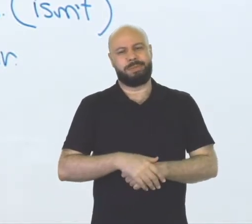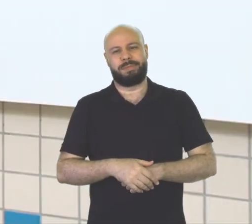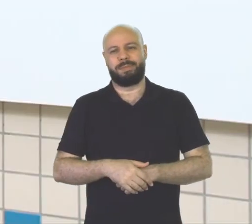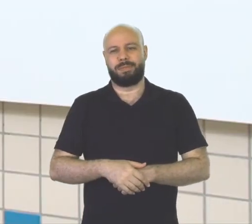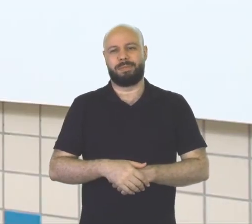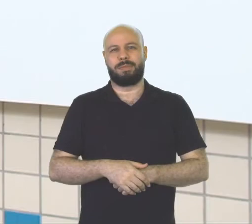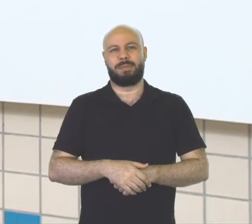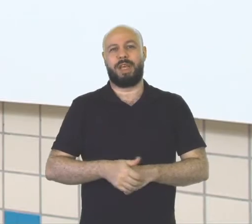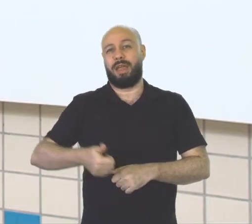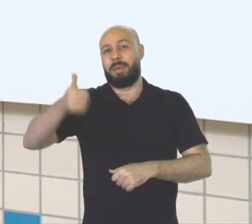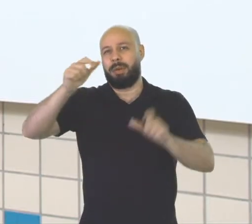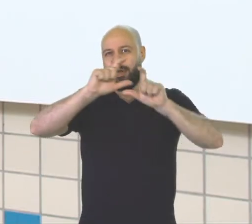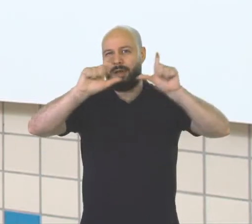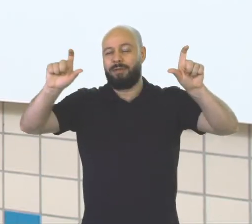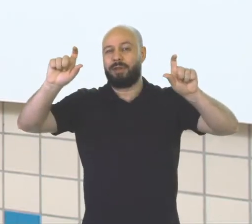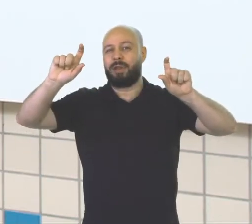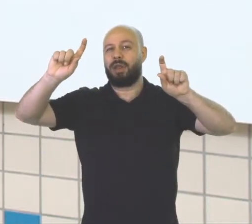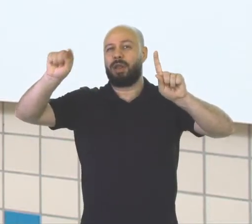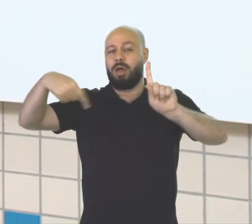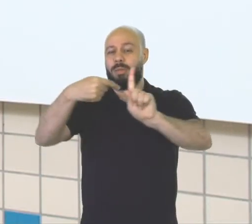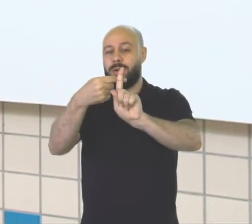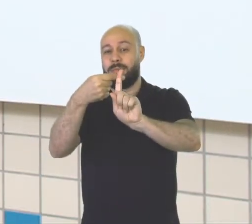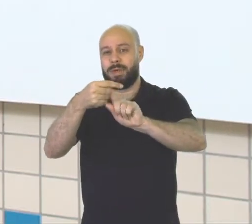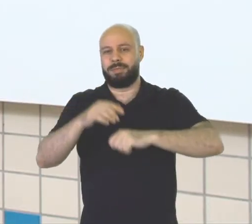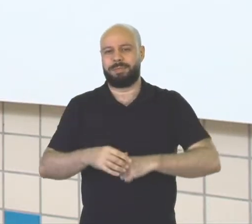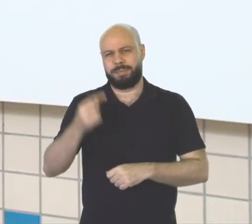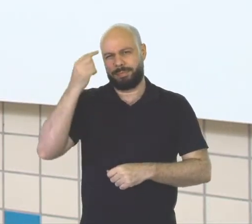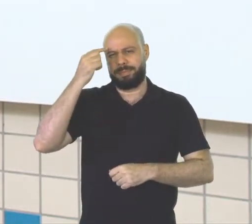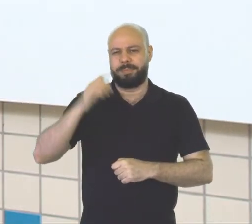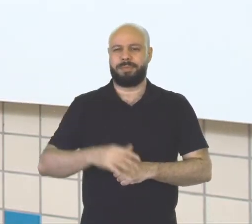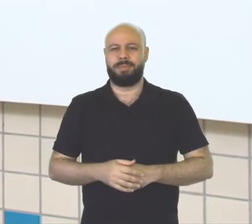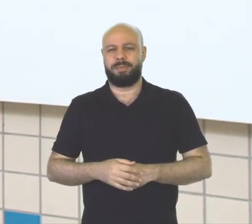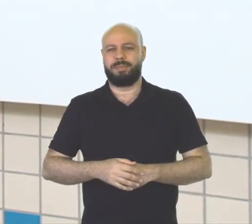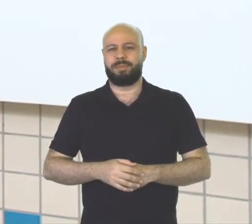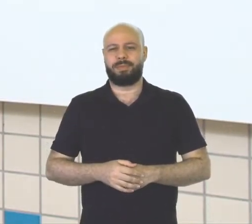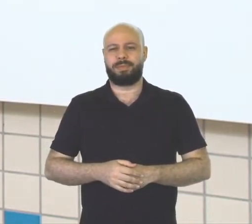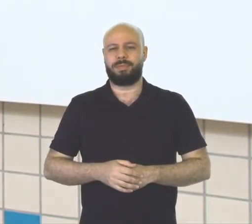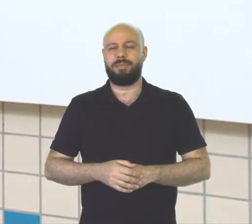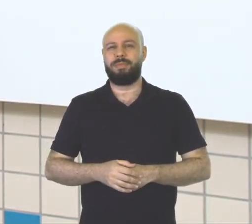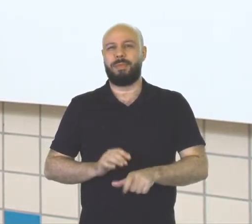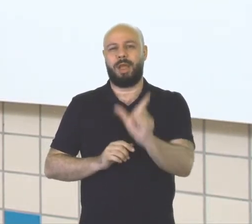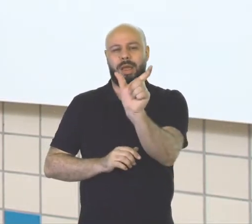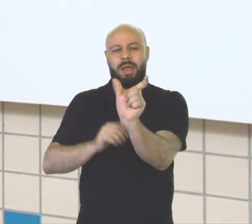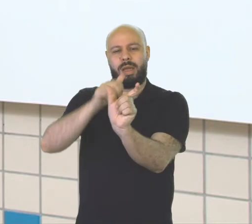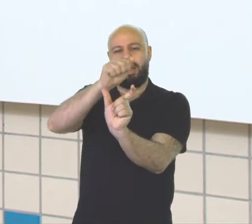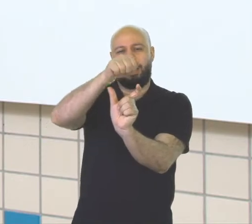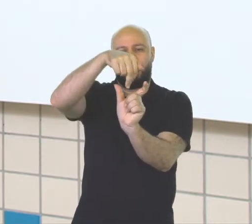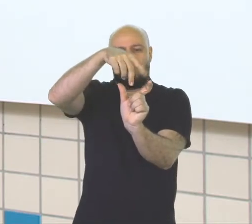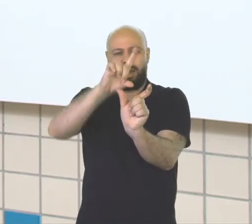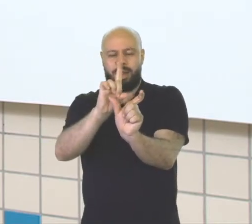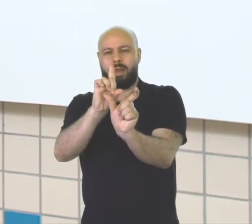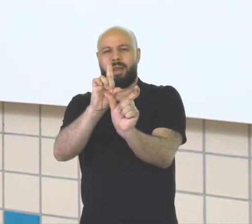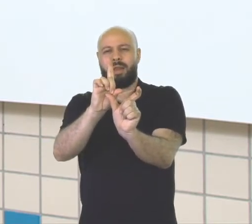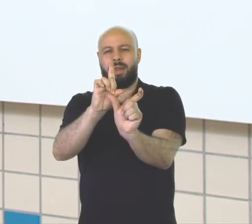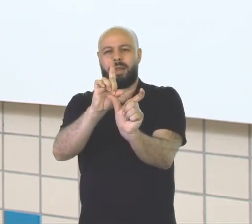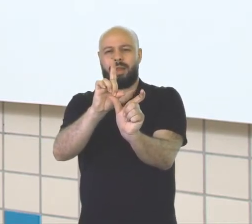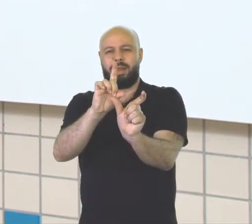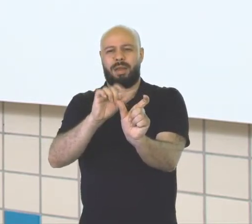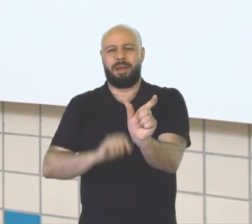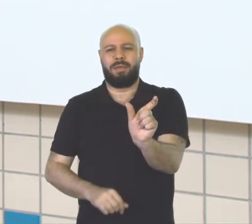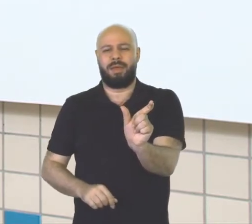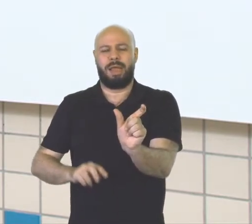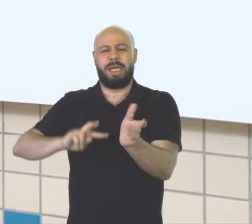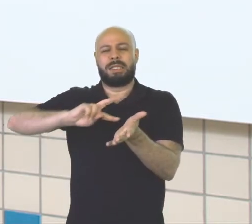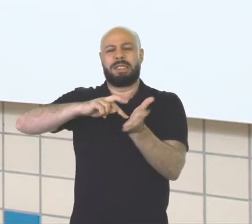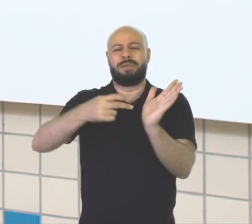ideia de adição, certo? Isso aqui é representado pelo and, que significa em